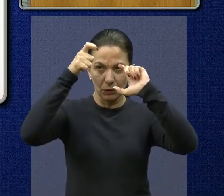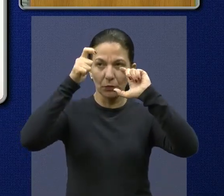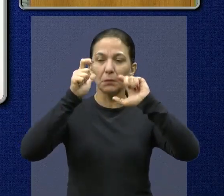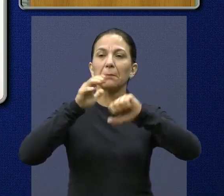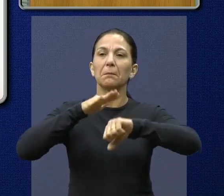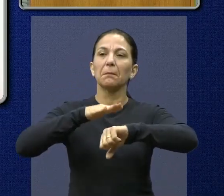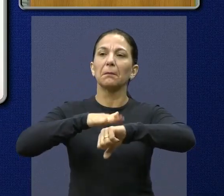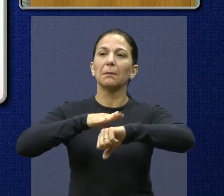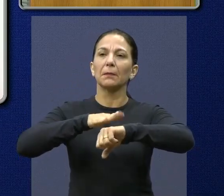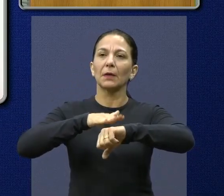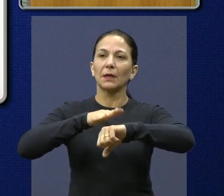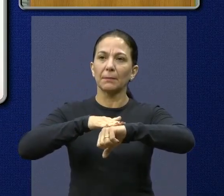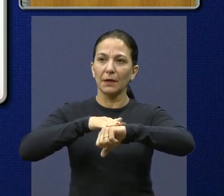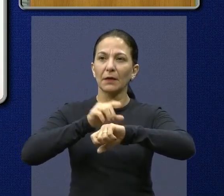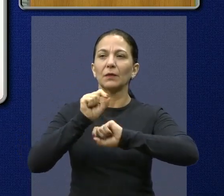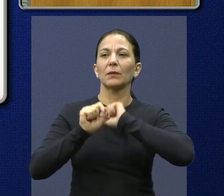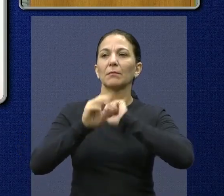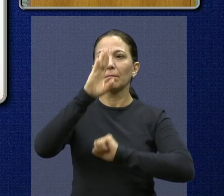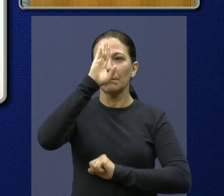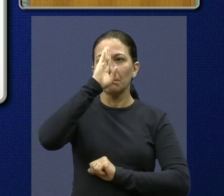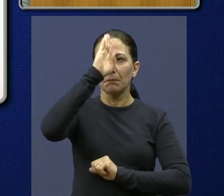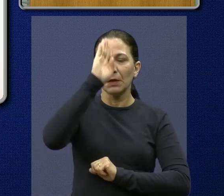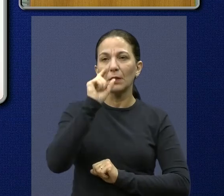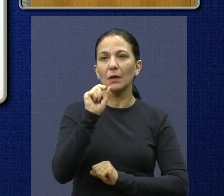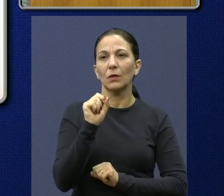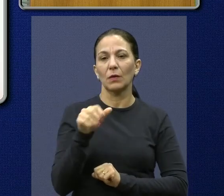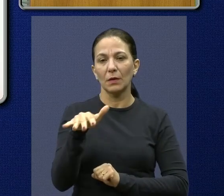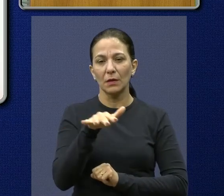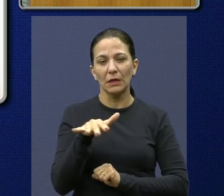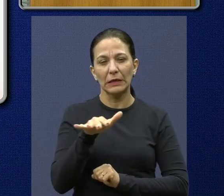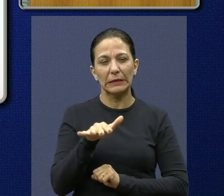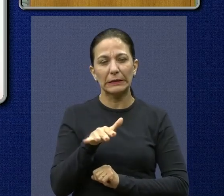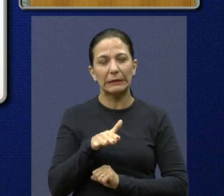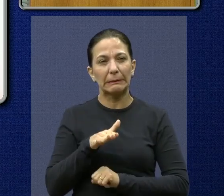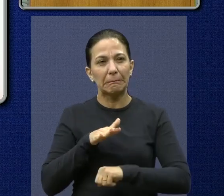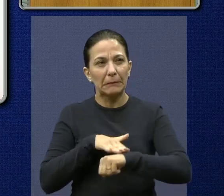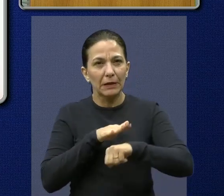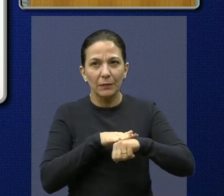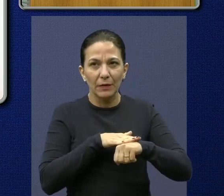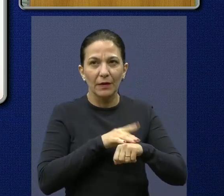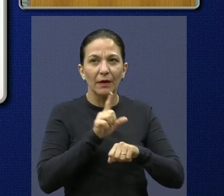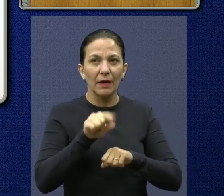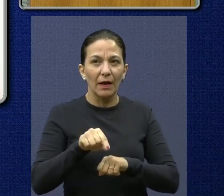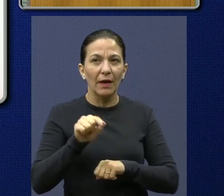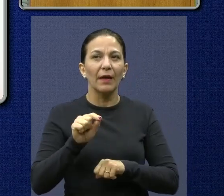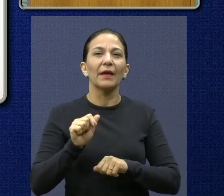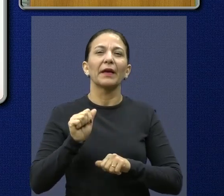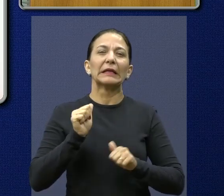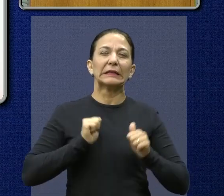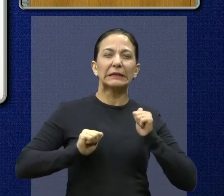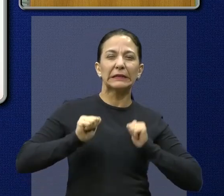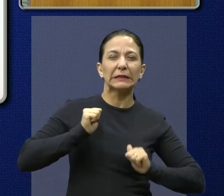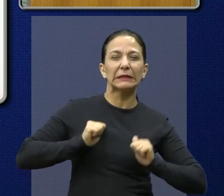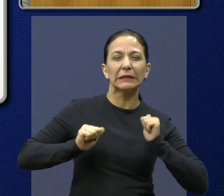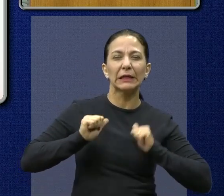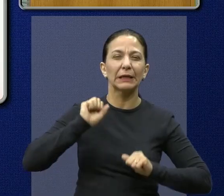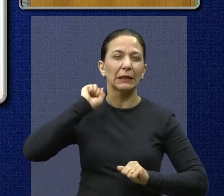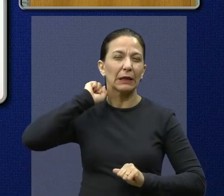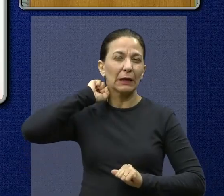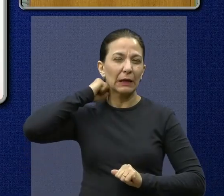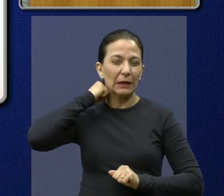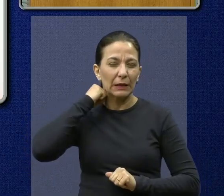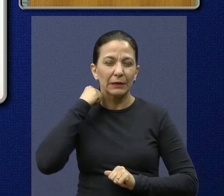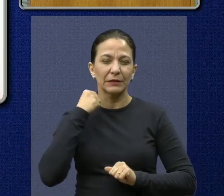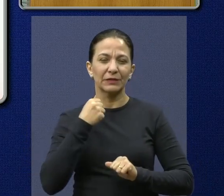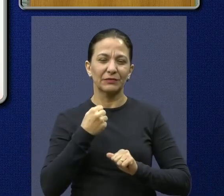aquele como mais carro-chefe, aquele que está mais com uma incidência maior, é a depressão e a ansiedade. Né? É quase um